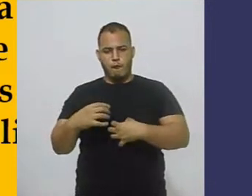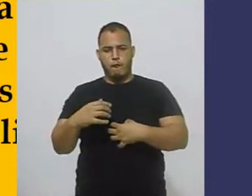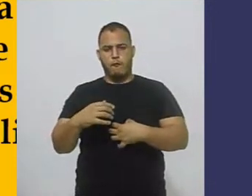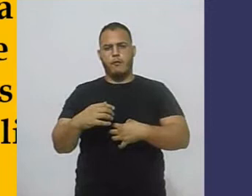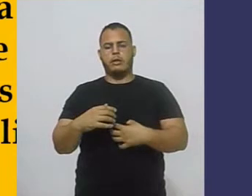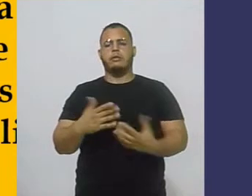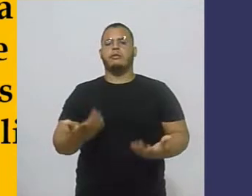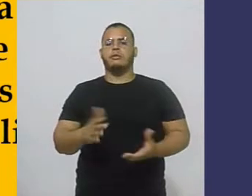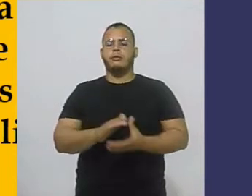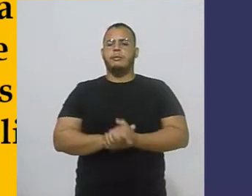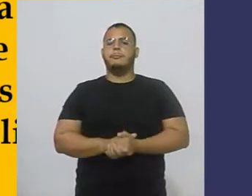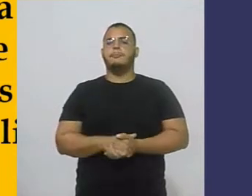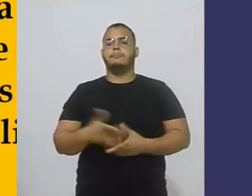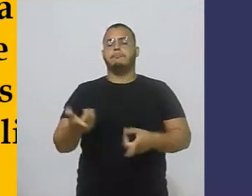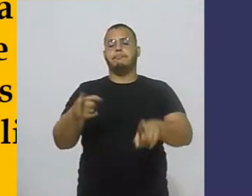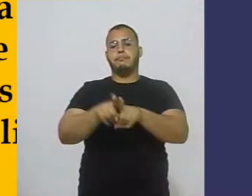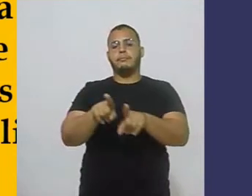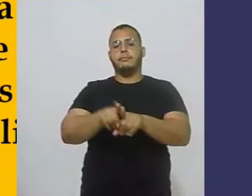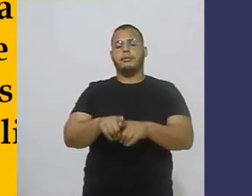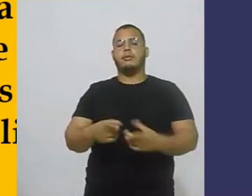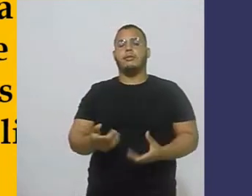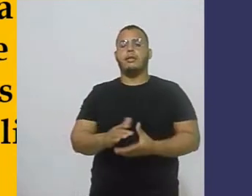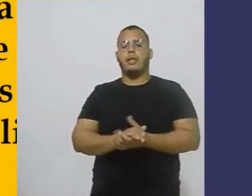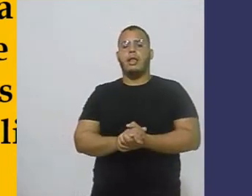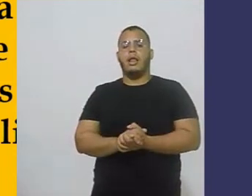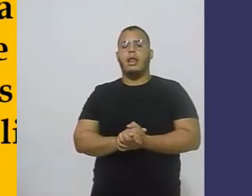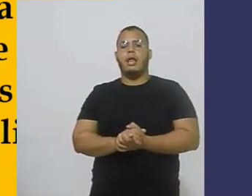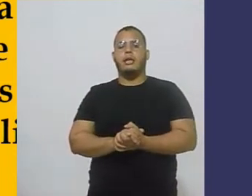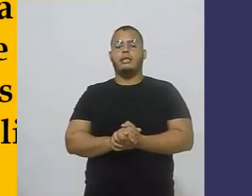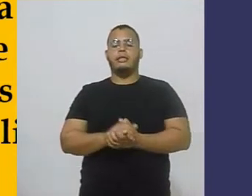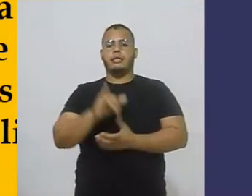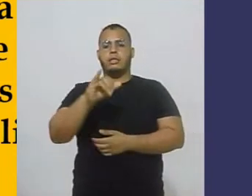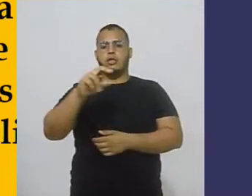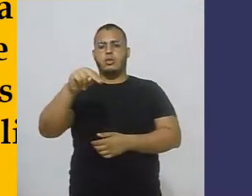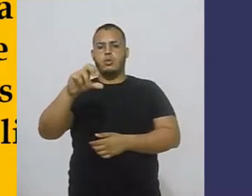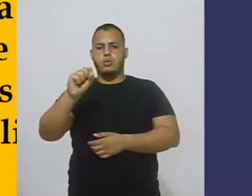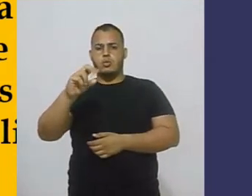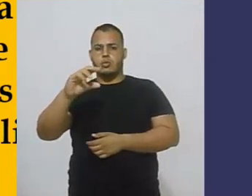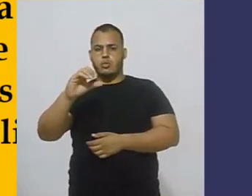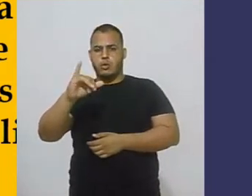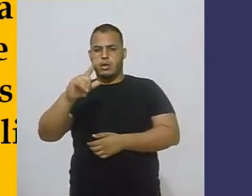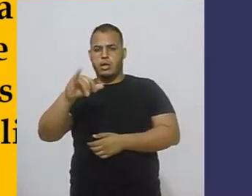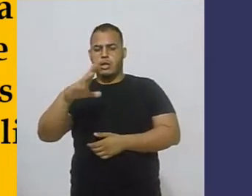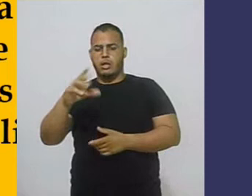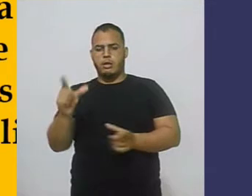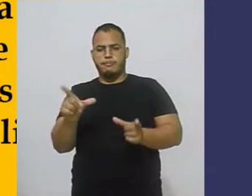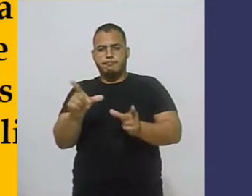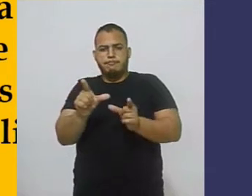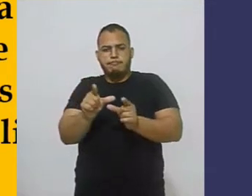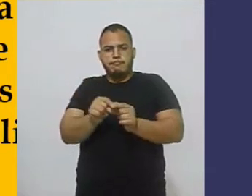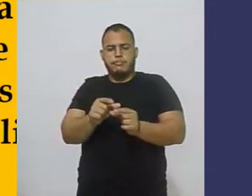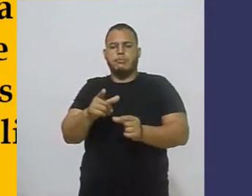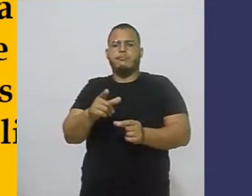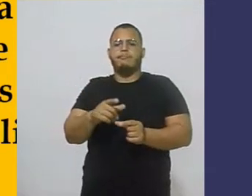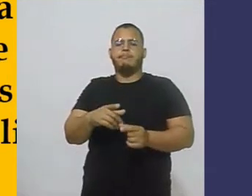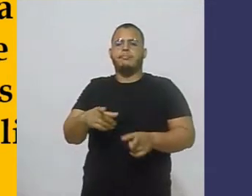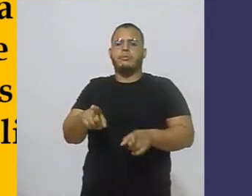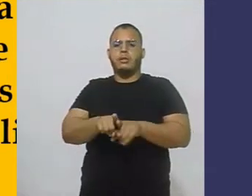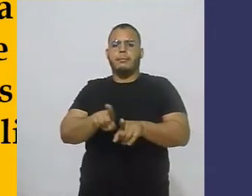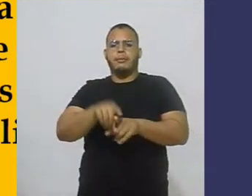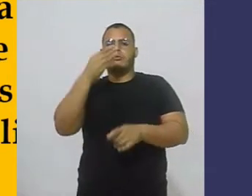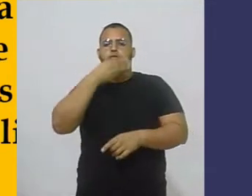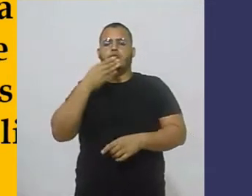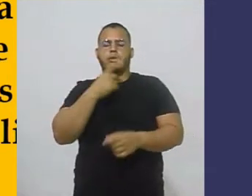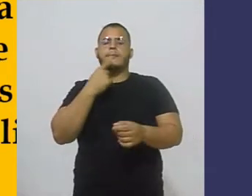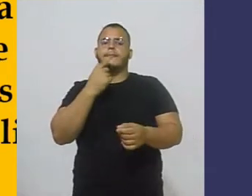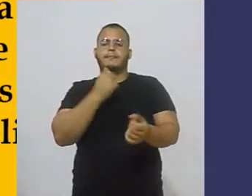certo? Então a gente vai ter aqui a insulina atuando diretamente na diminuição da concentração de glicose no sangue, certo?